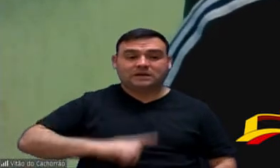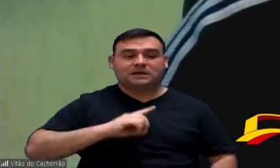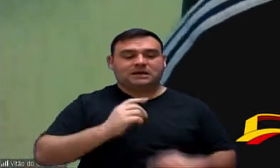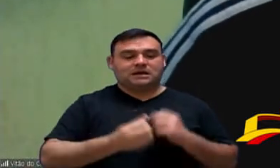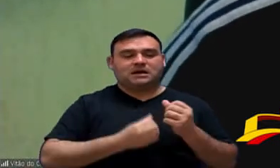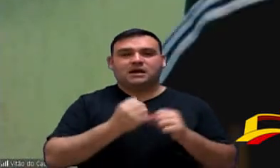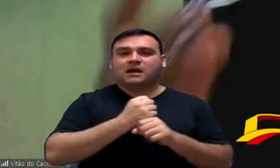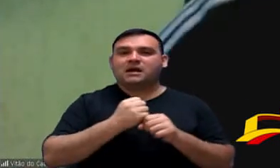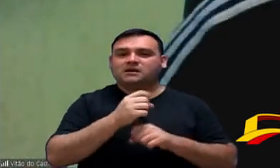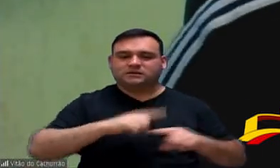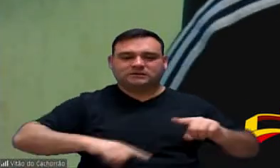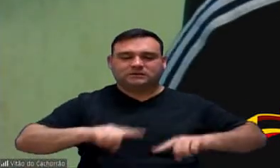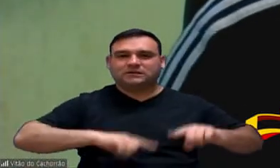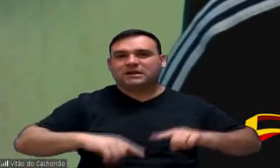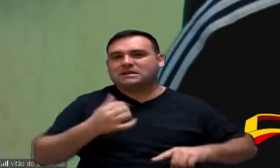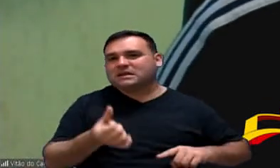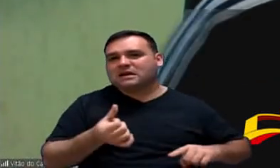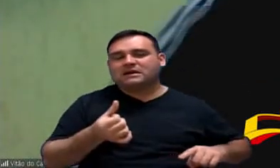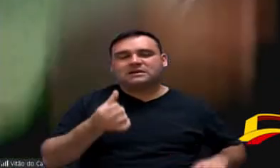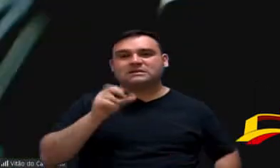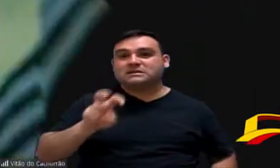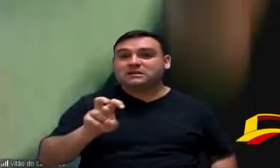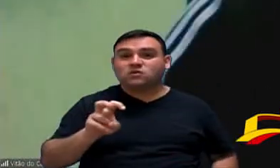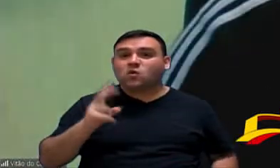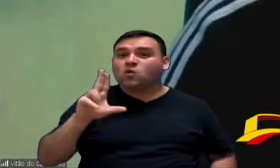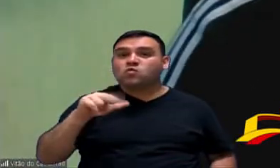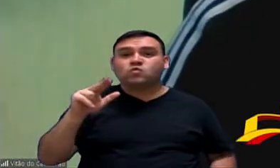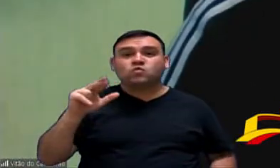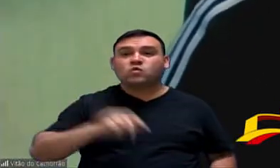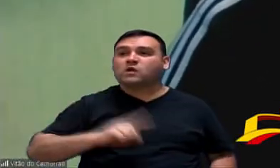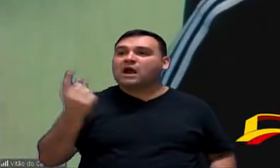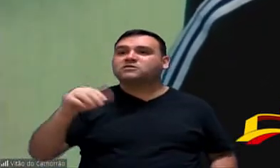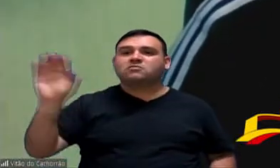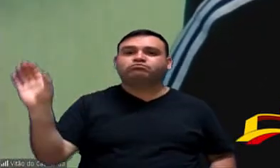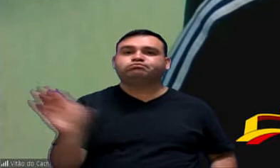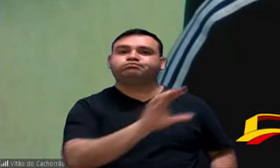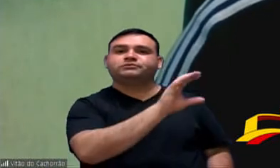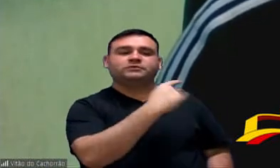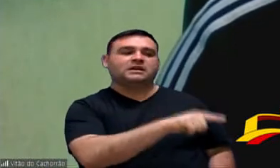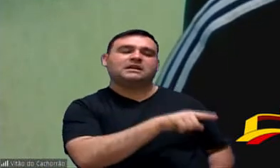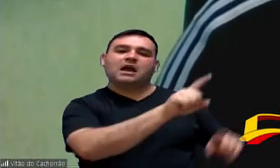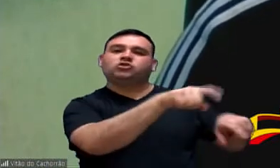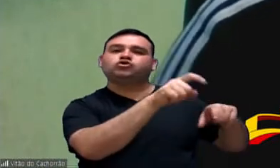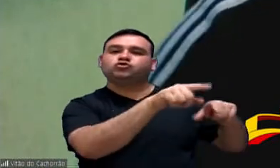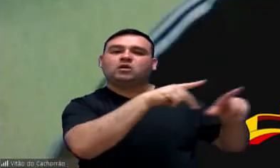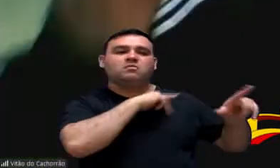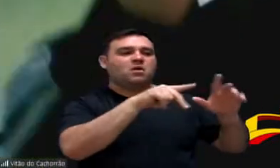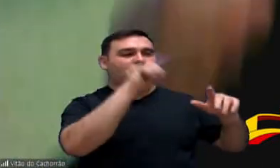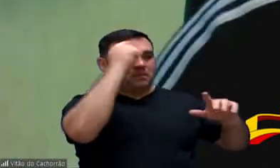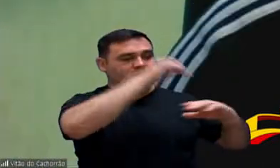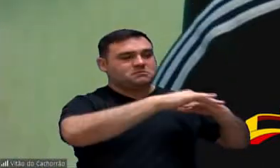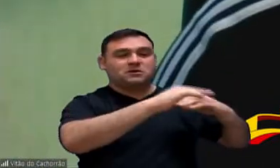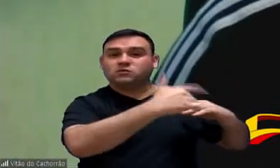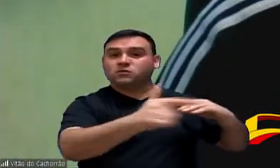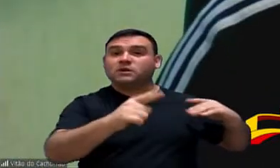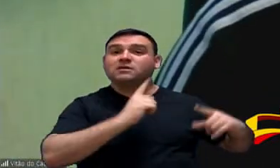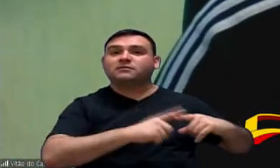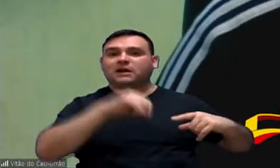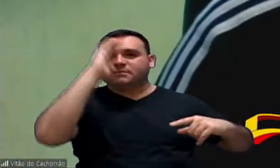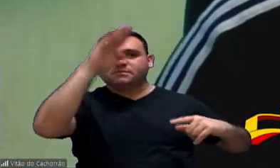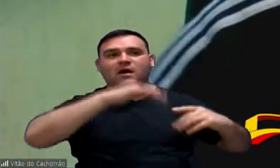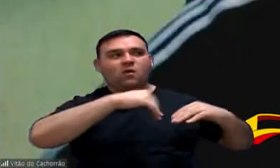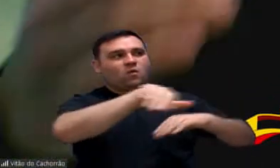6 mandatos, 4 mandatos, 5 mandatos, nunca mandou uma emenda para asfaltar esses bairros rurais. Principalmente a rua